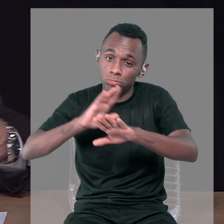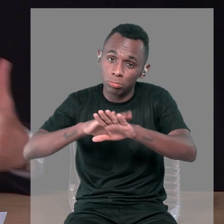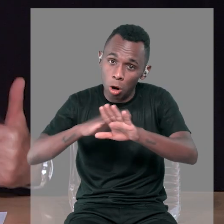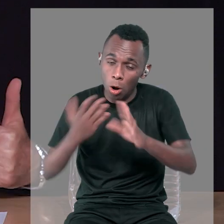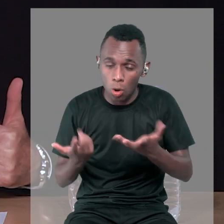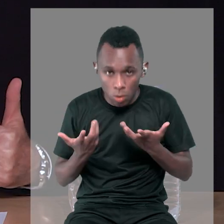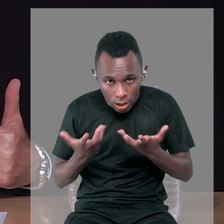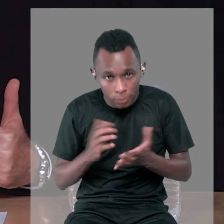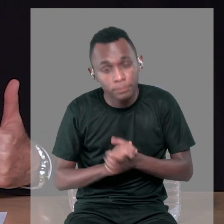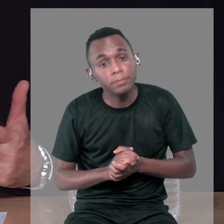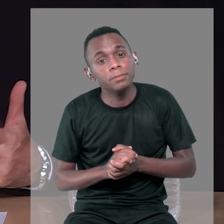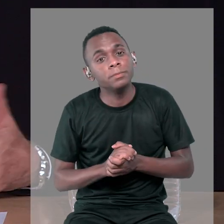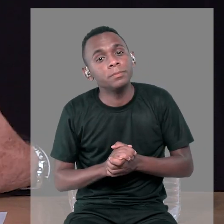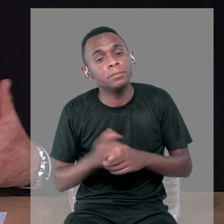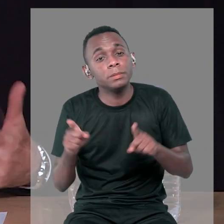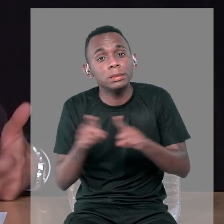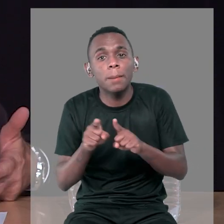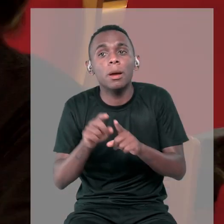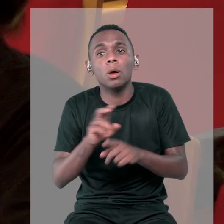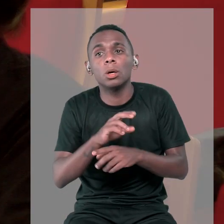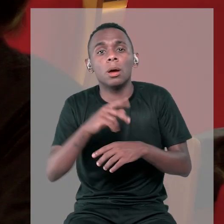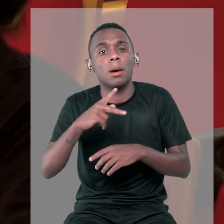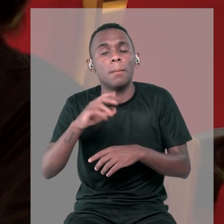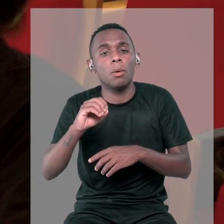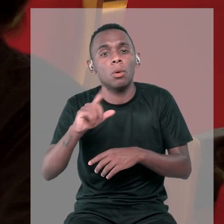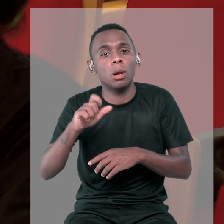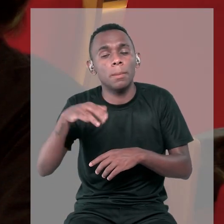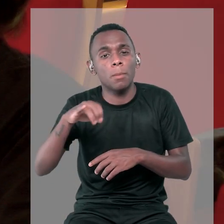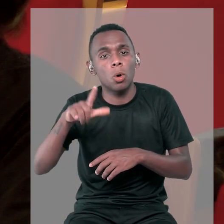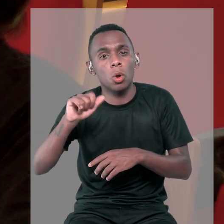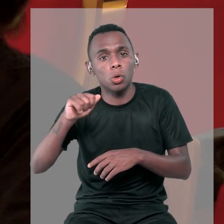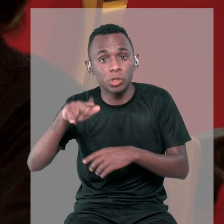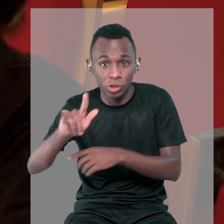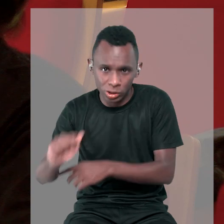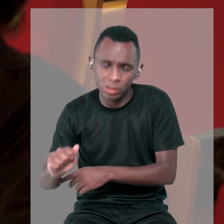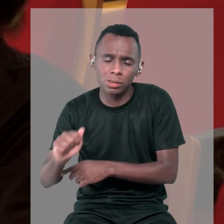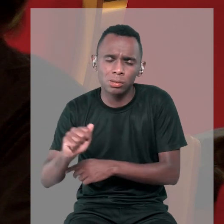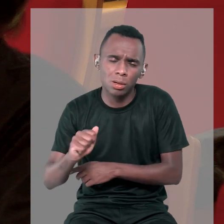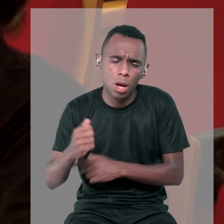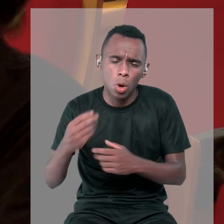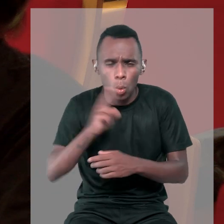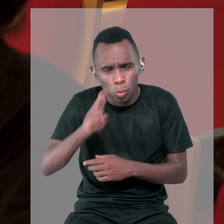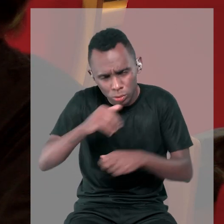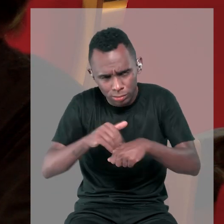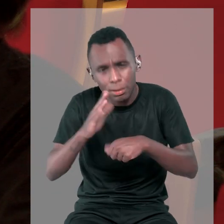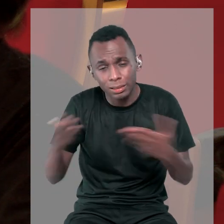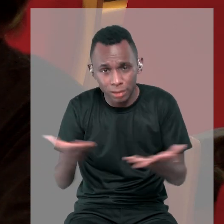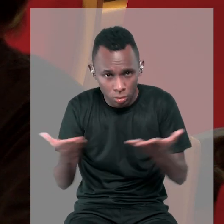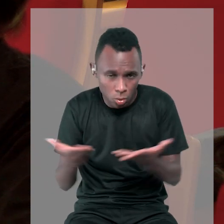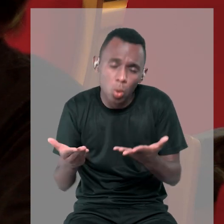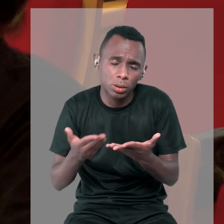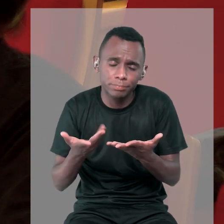mesma forma do que o que hoje se chama de polemologia. É um termo de emprego mais recente, ele começa a ser empregado mais